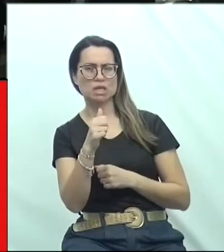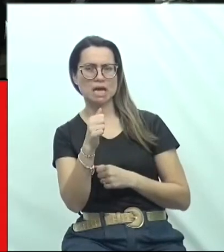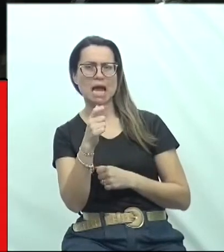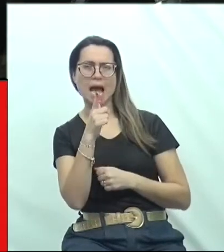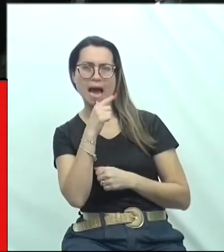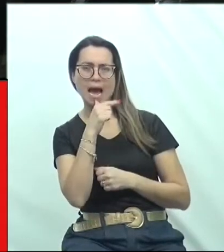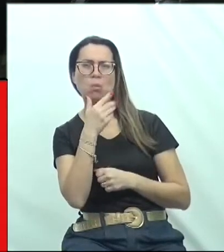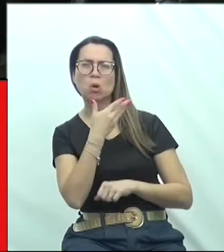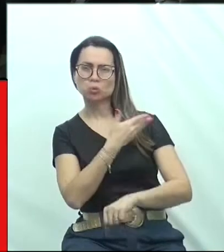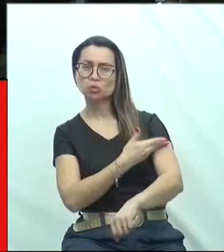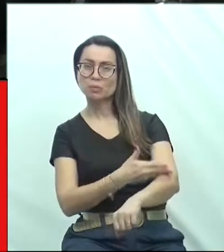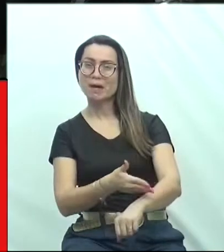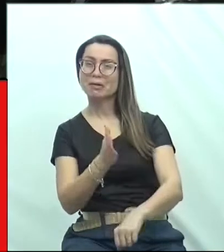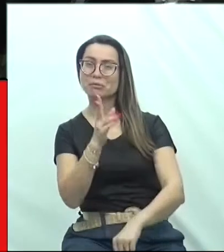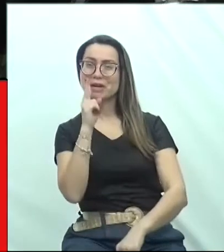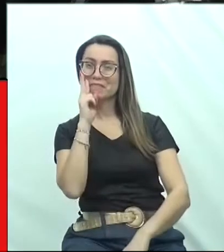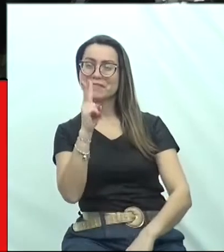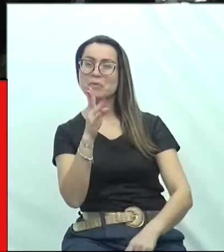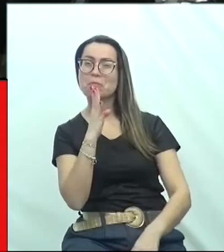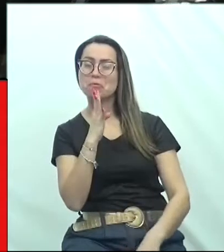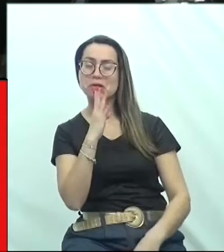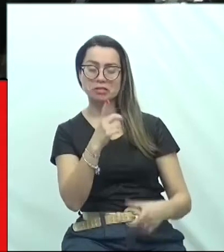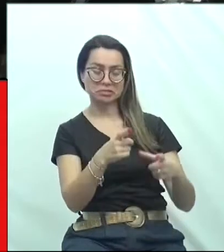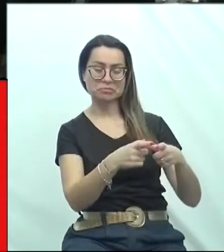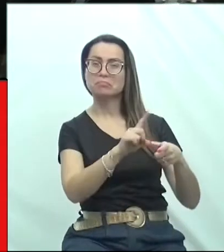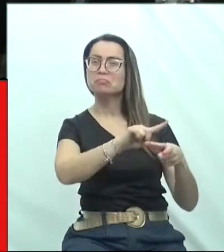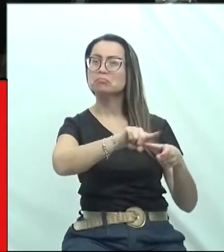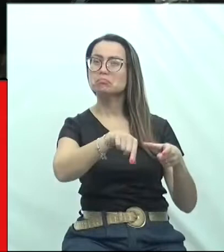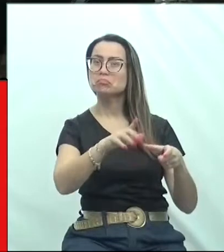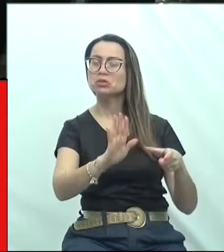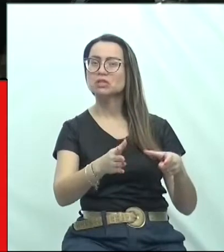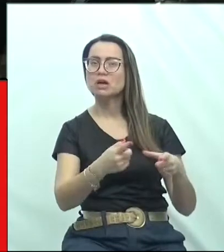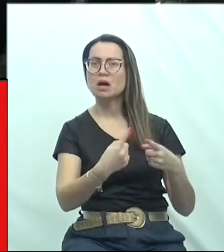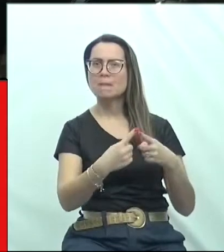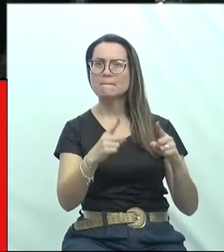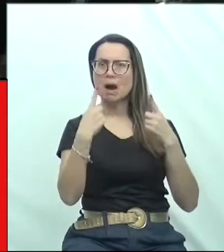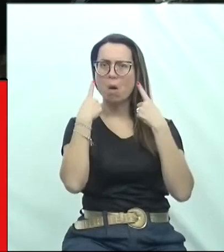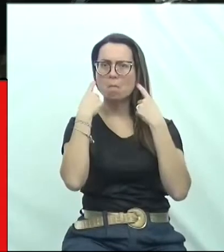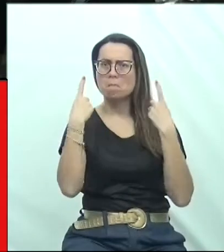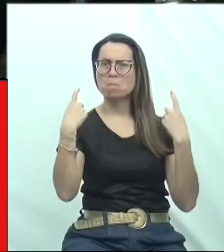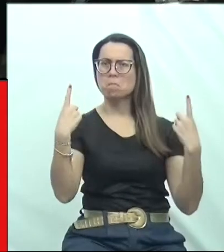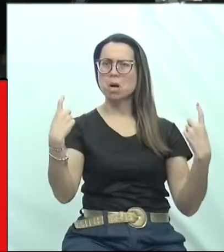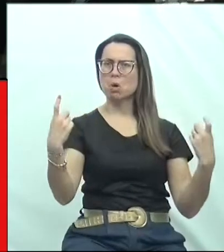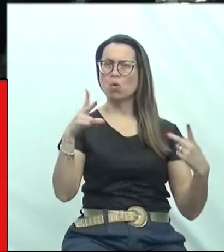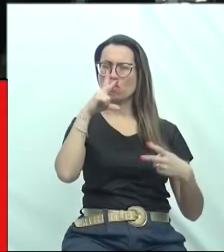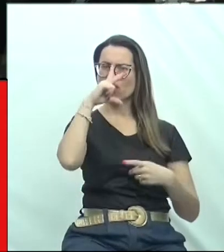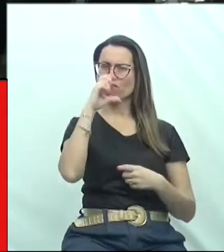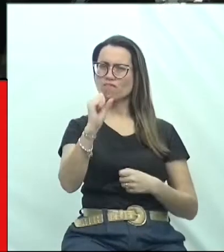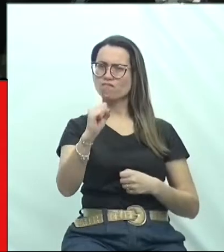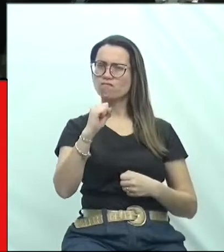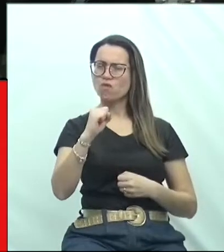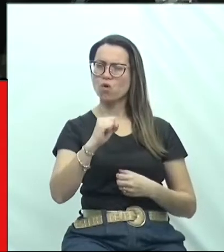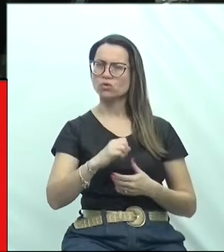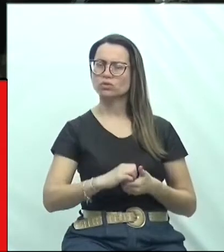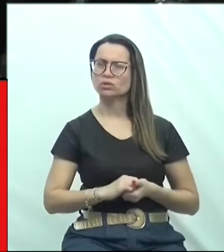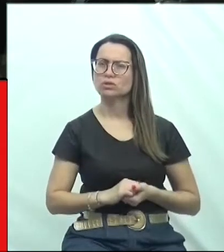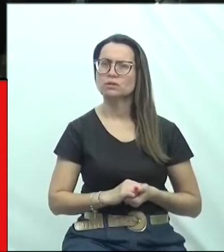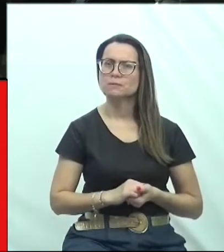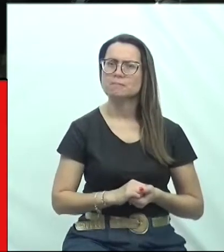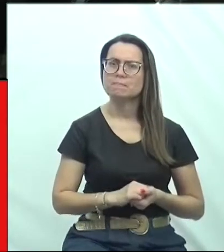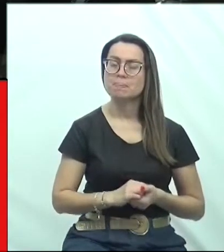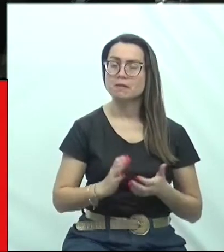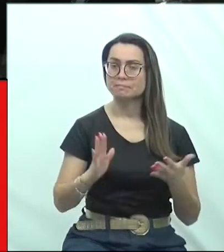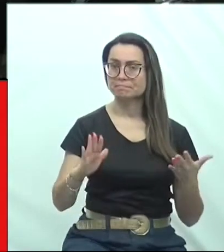aqui já viu e conhece um hidrômetro, então, né, mas o barulho era muito alto, isso se repetiu durante 2 ou 3 dias. O que me